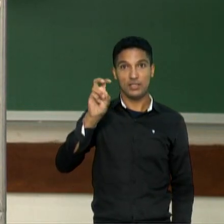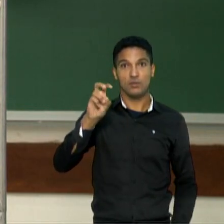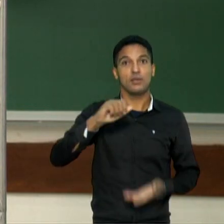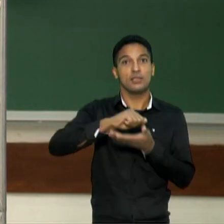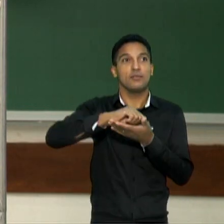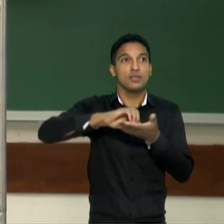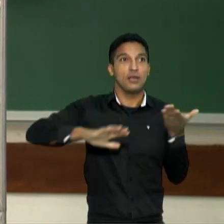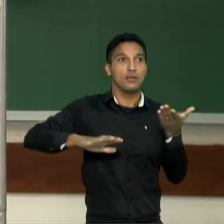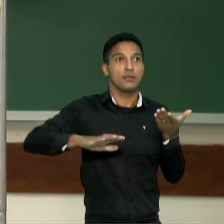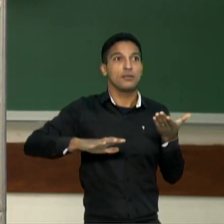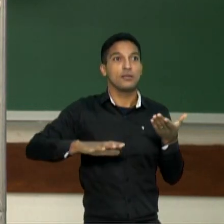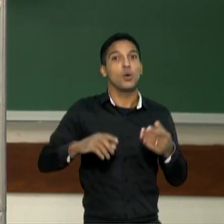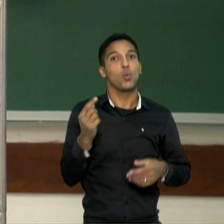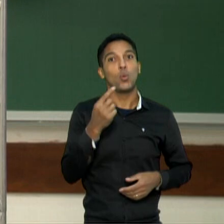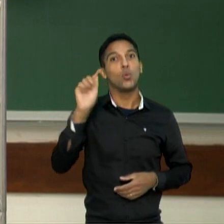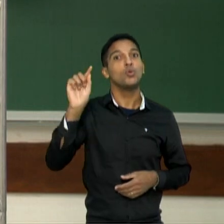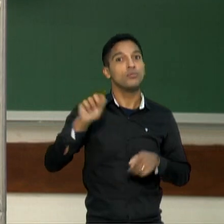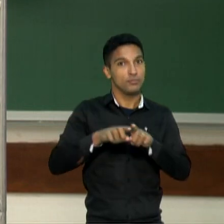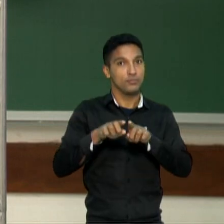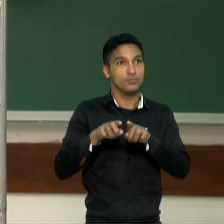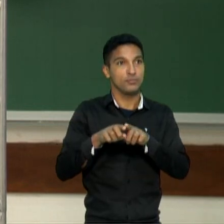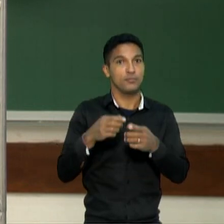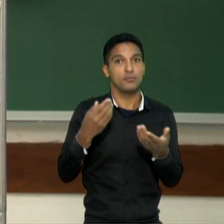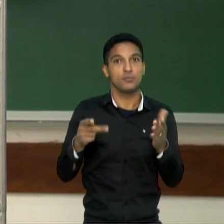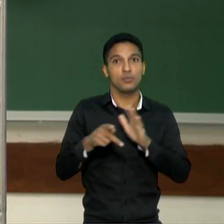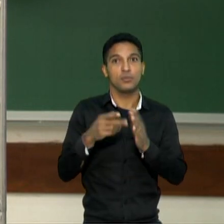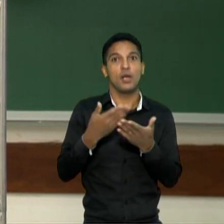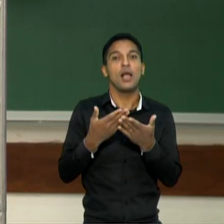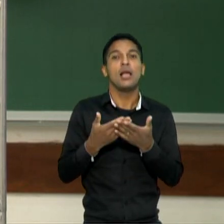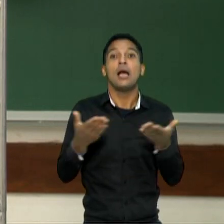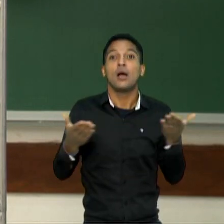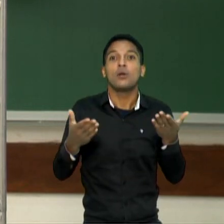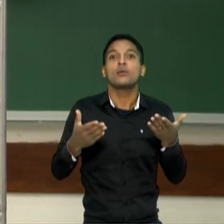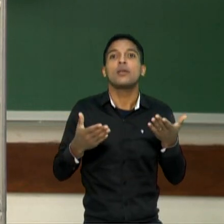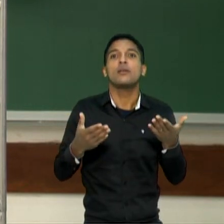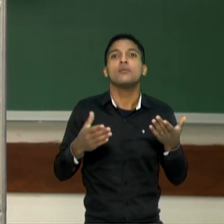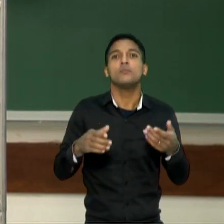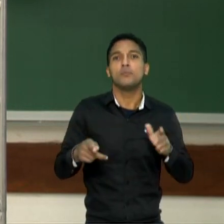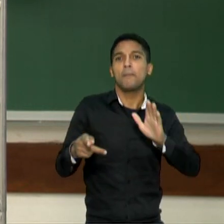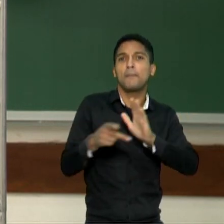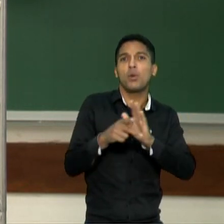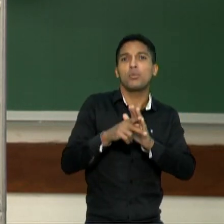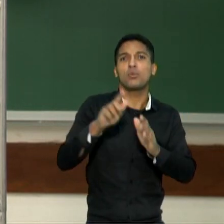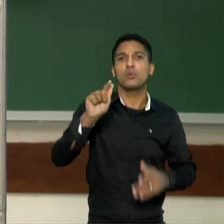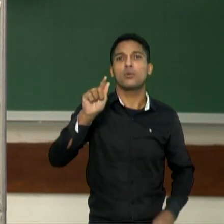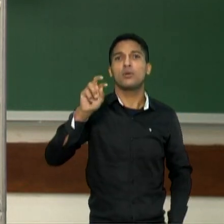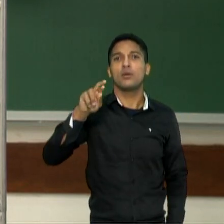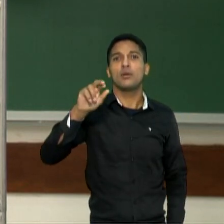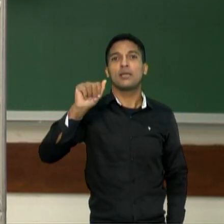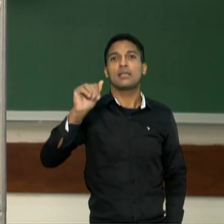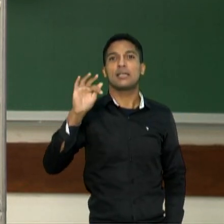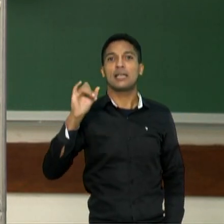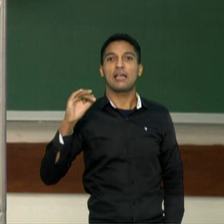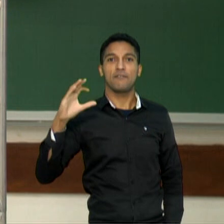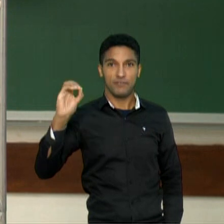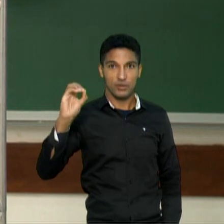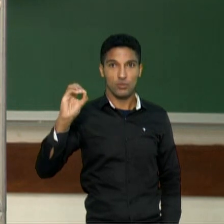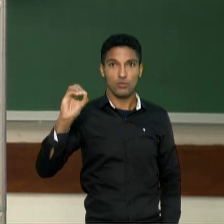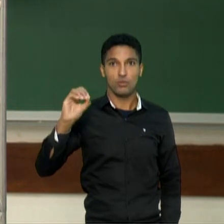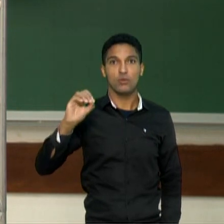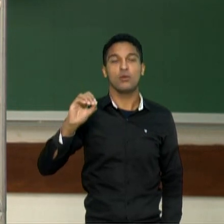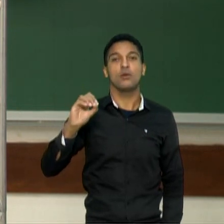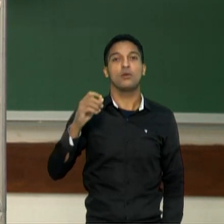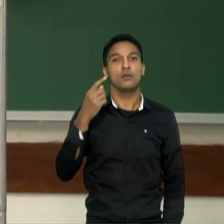dessa aula, né? Que é aqui referente ao gráfico. Esse último que a gente acabou de fazer, né, o item C,